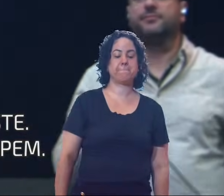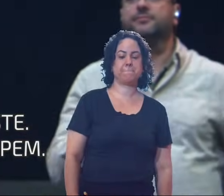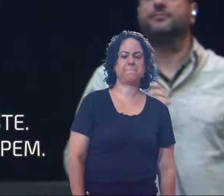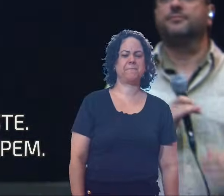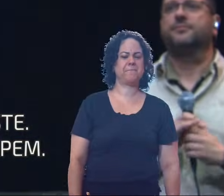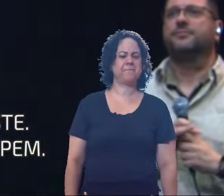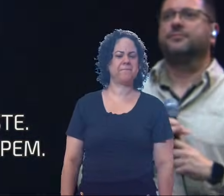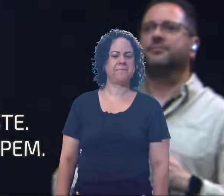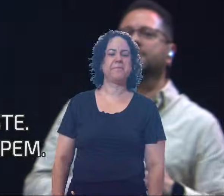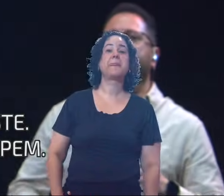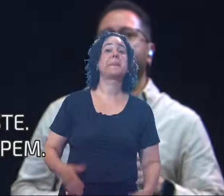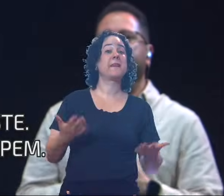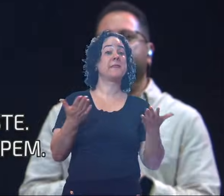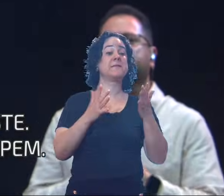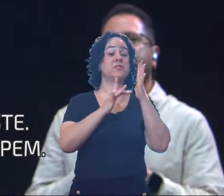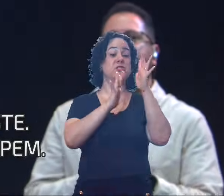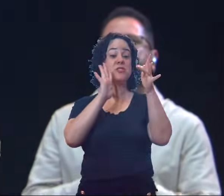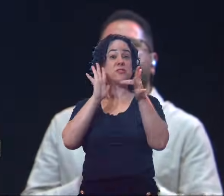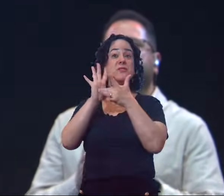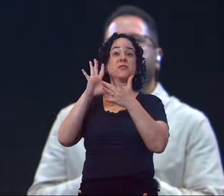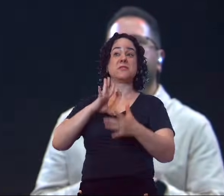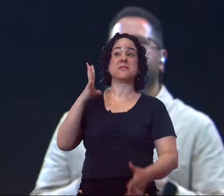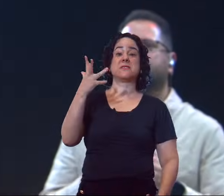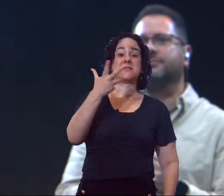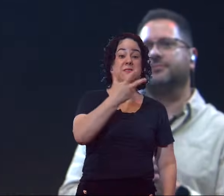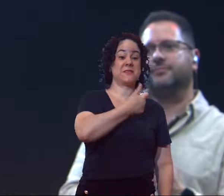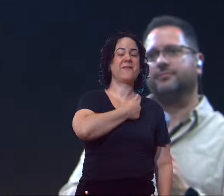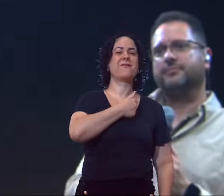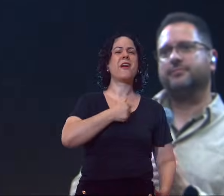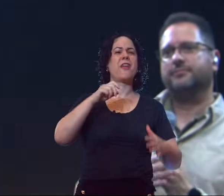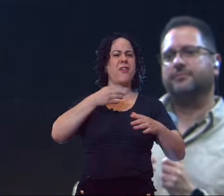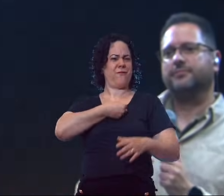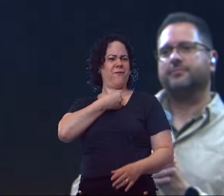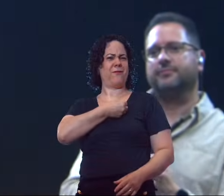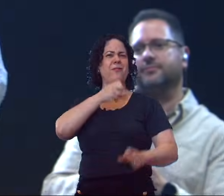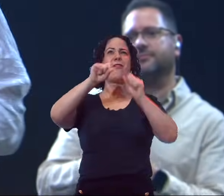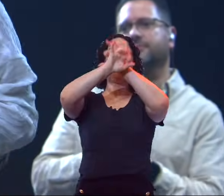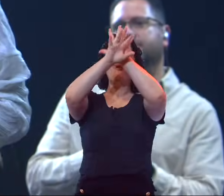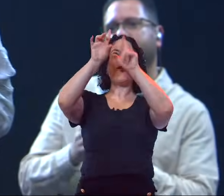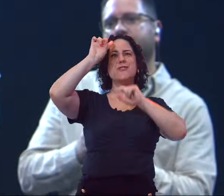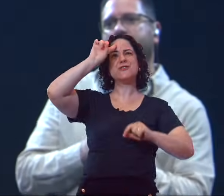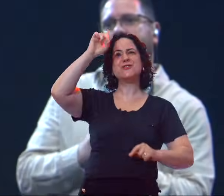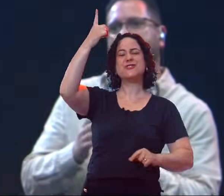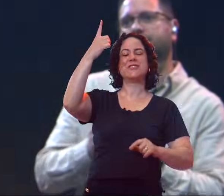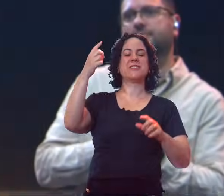nossas vidas e hoje nós vivemos esse glorioso dia com o nosso Senhor.